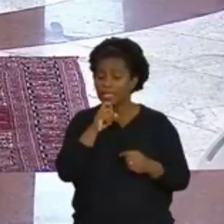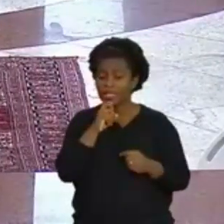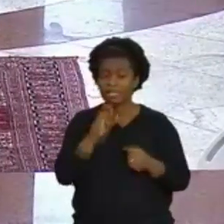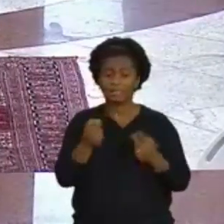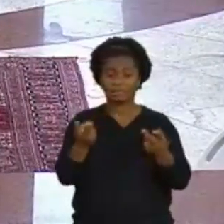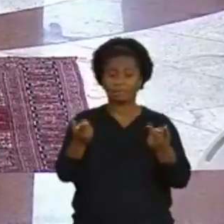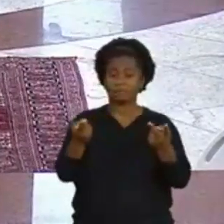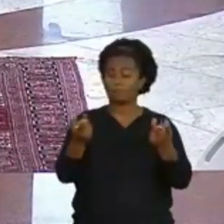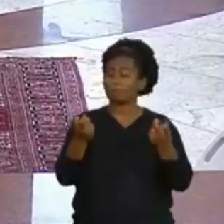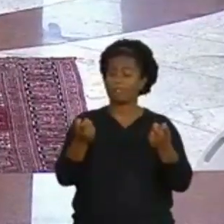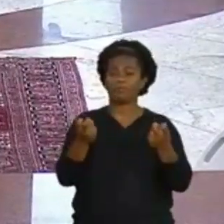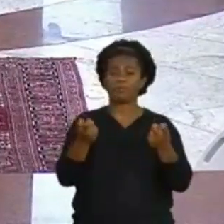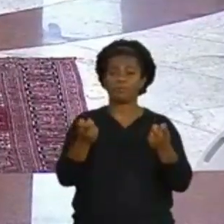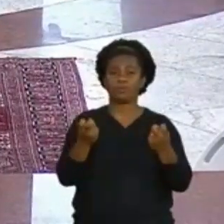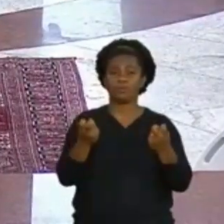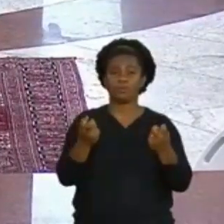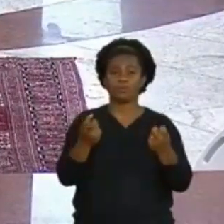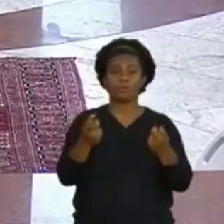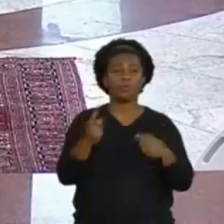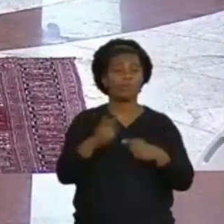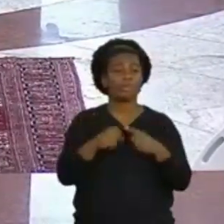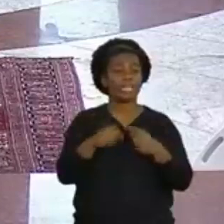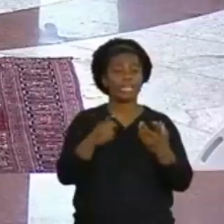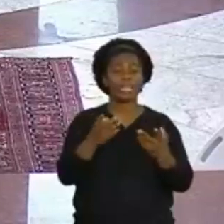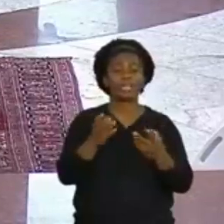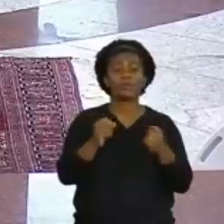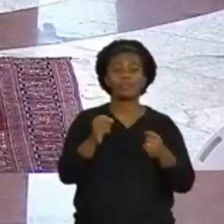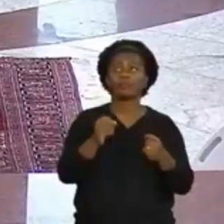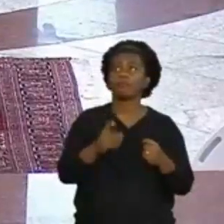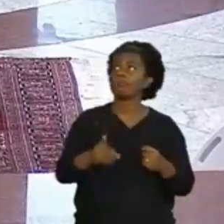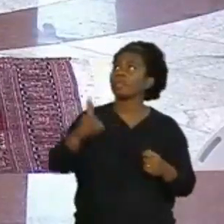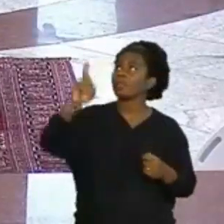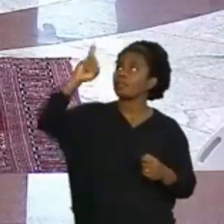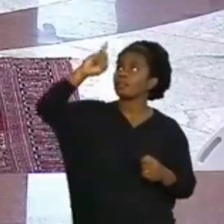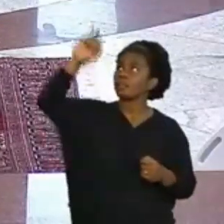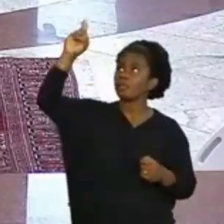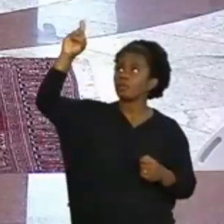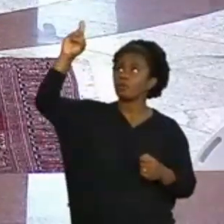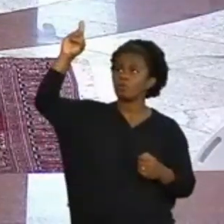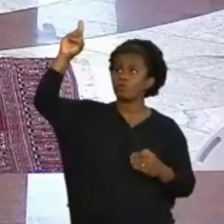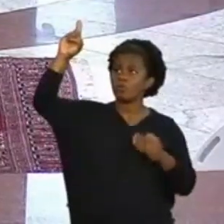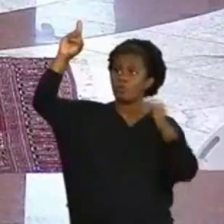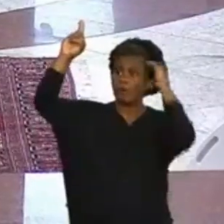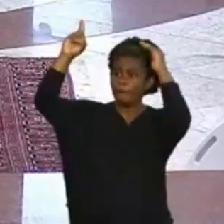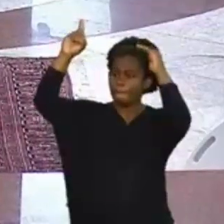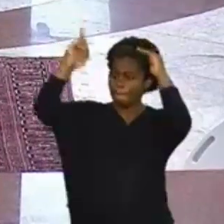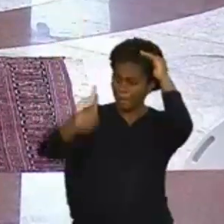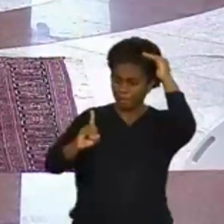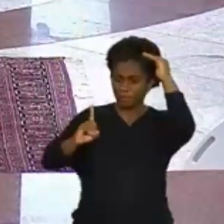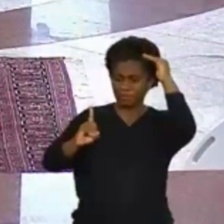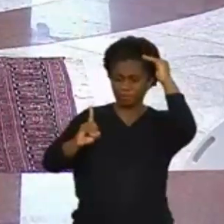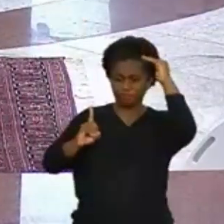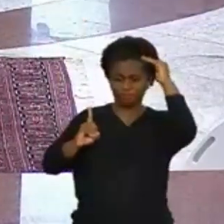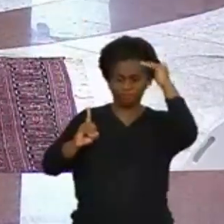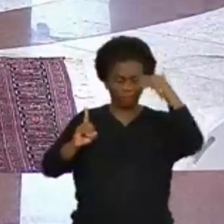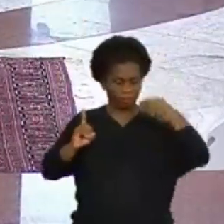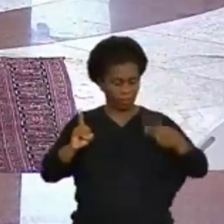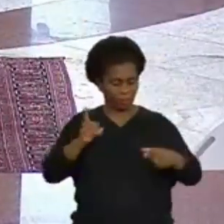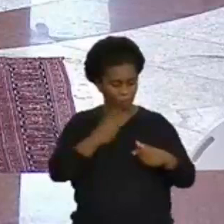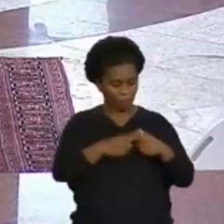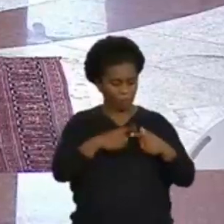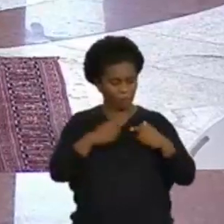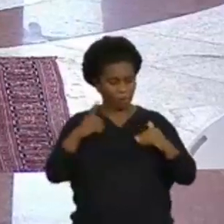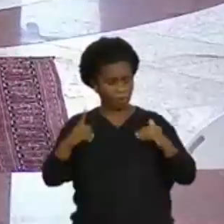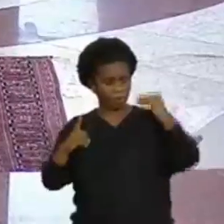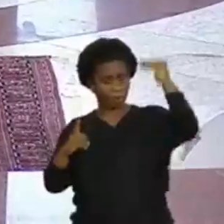diminui Deus quando ela traz Deus para o problema dela, para o nível dela, para a